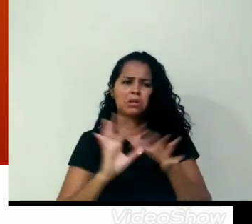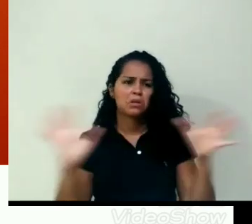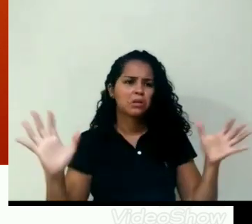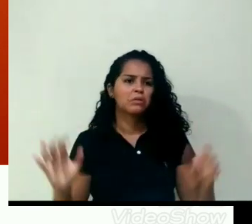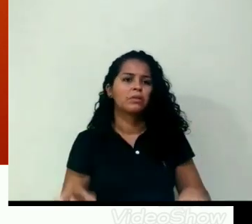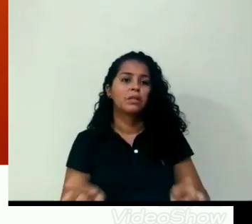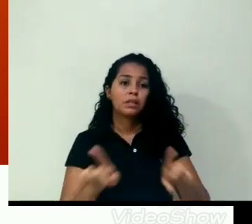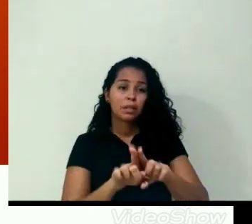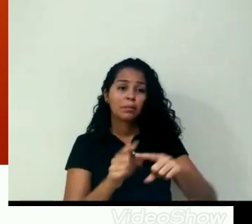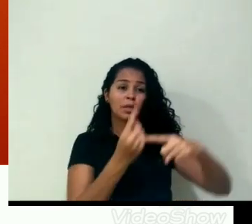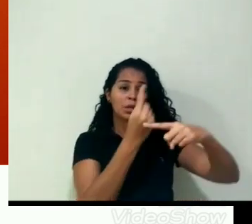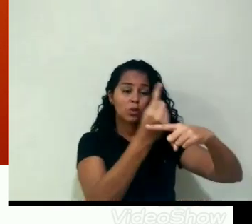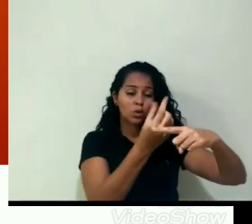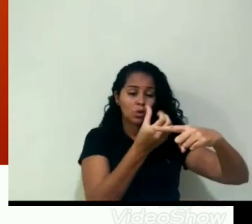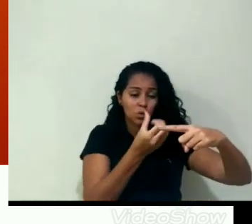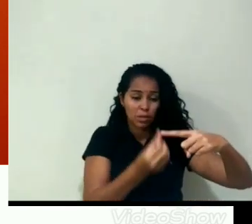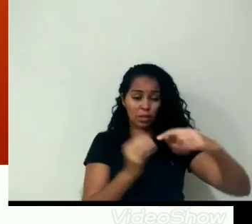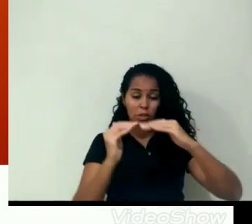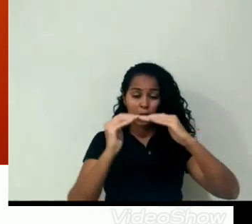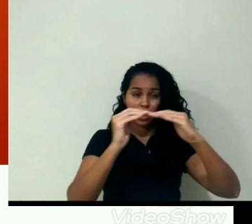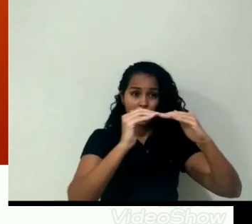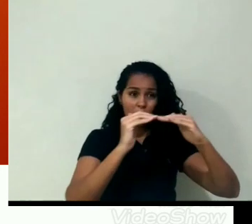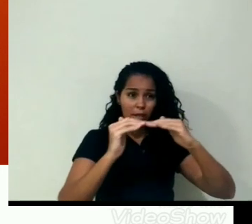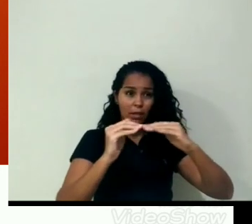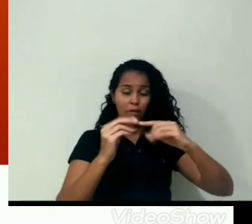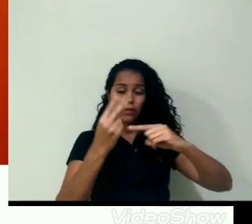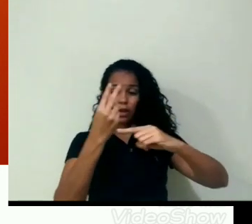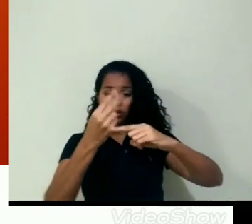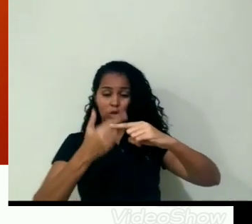3 18avos. E eu identifico